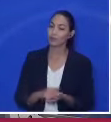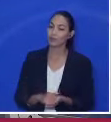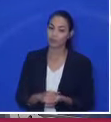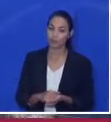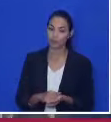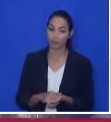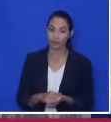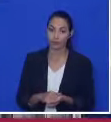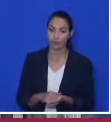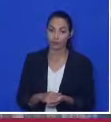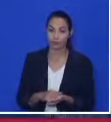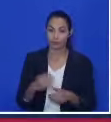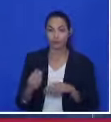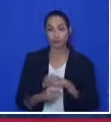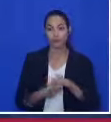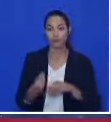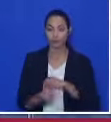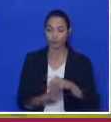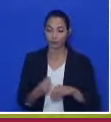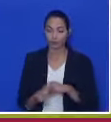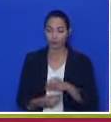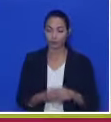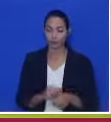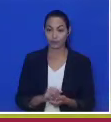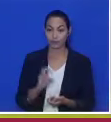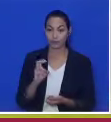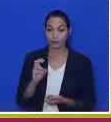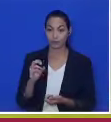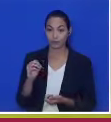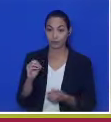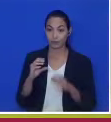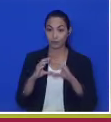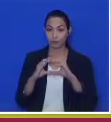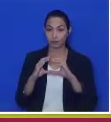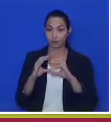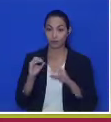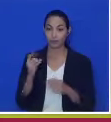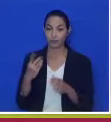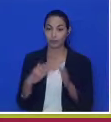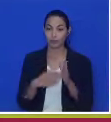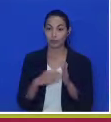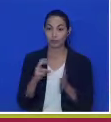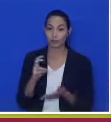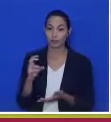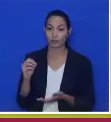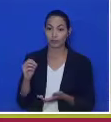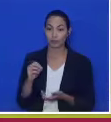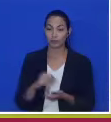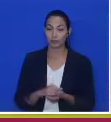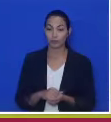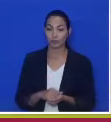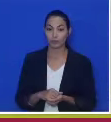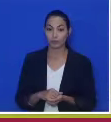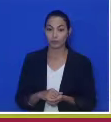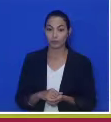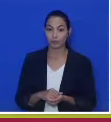Valendo! Globo recarregado, embaralhando 50 bolas numeradas de 01 a 50.